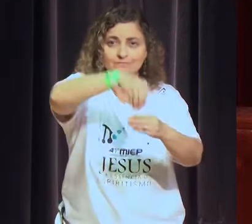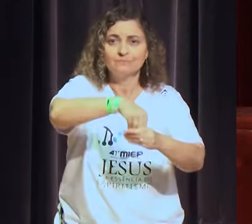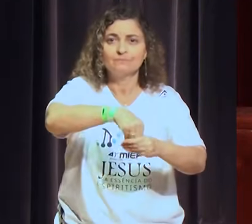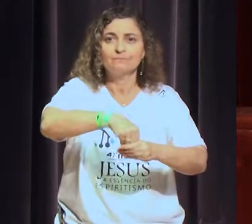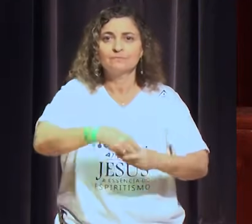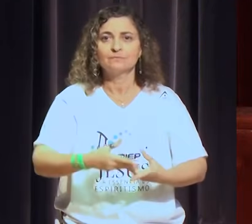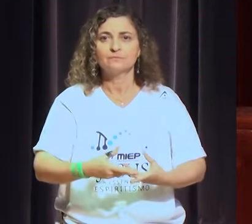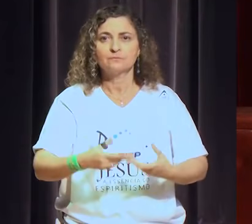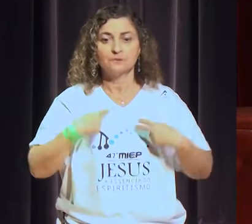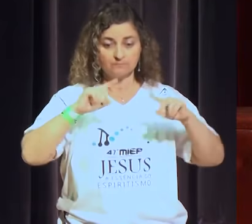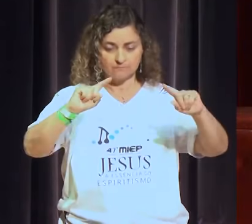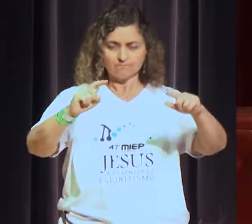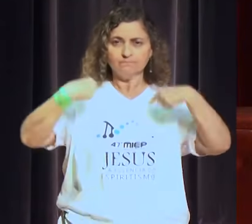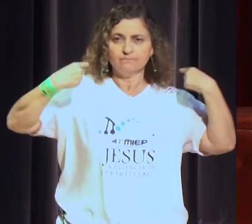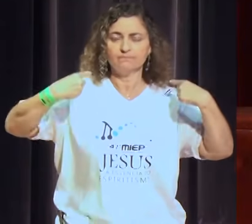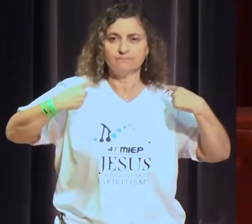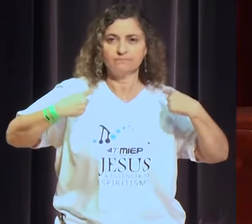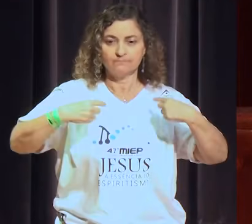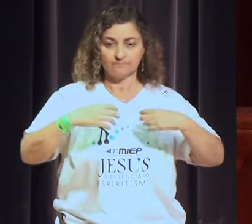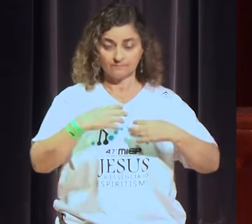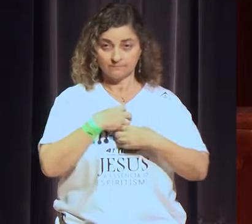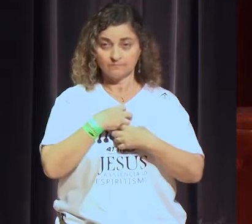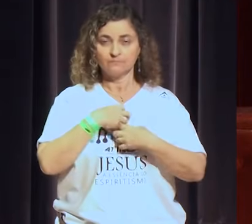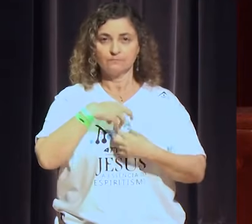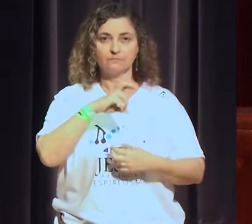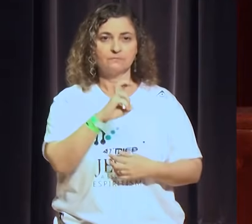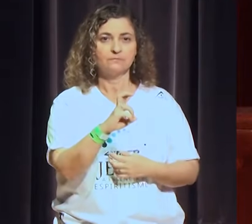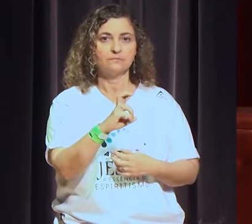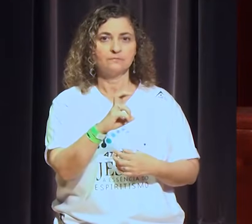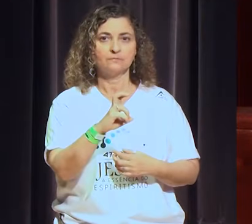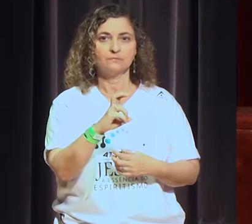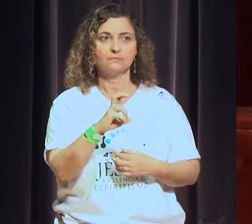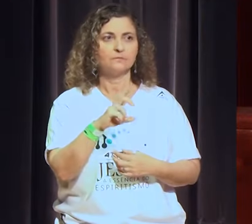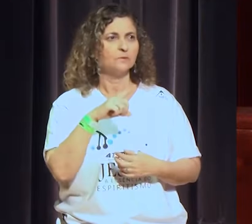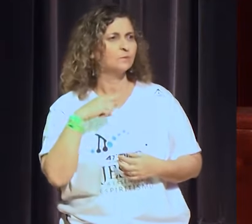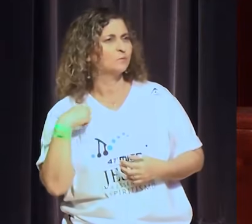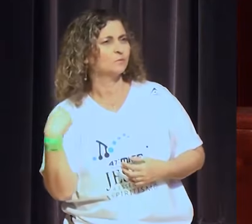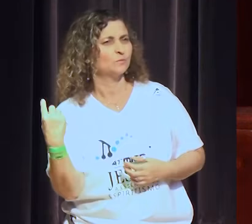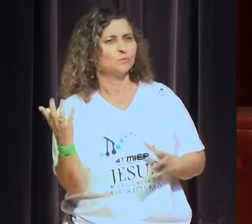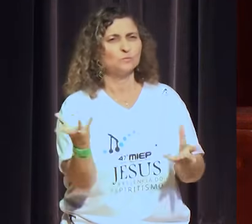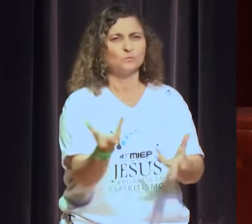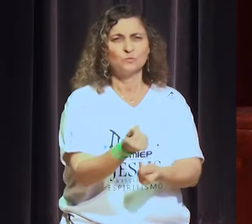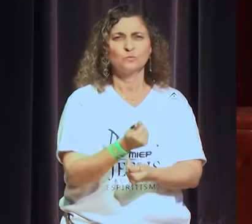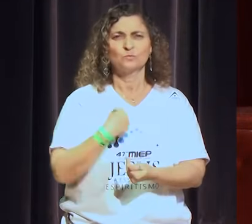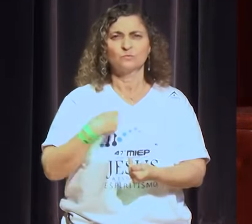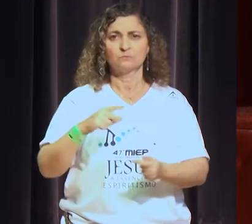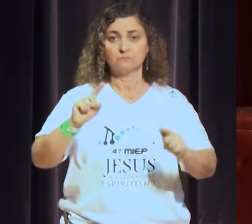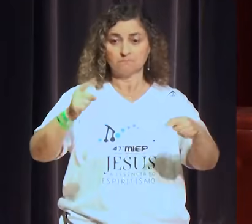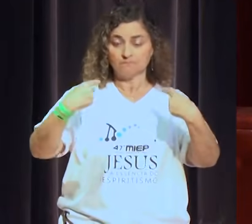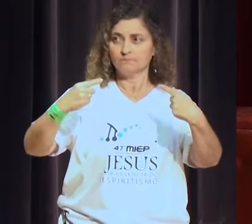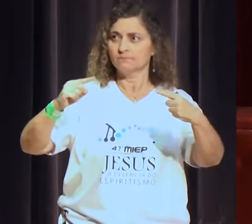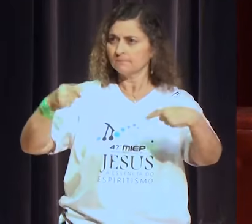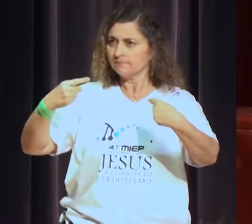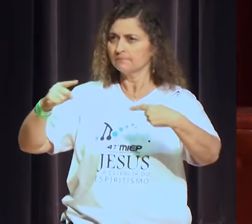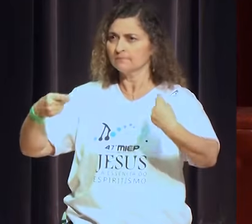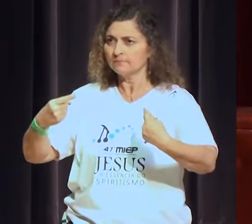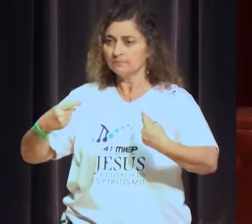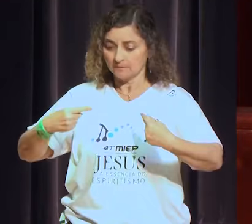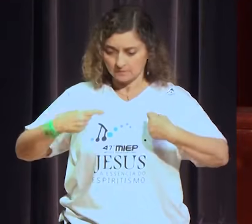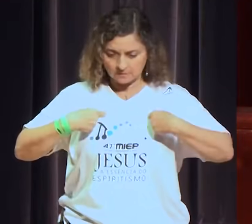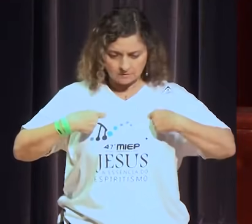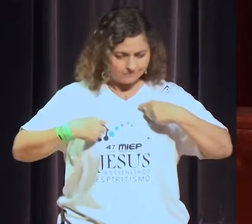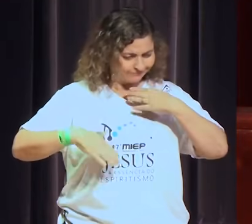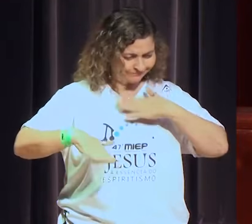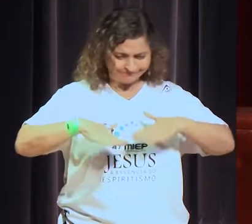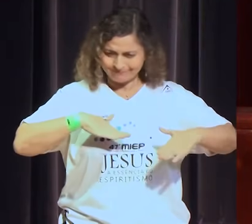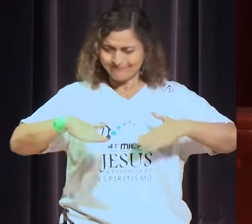Desafiou meus cinco sentidos. Tudo que desafiava os cinco sentidos era